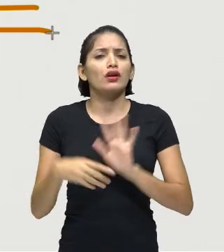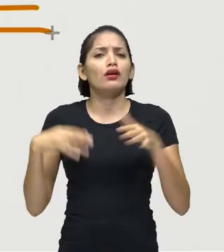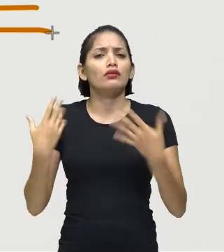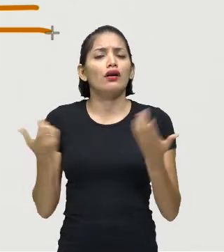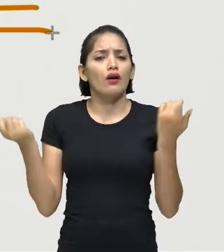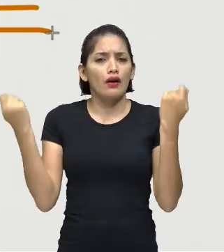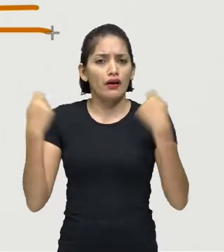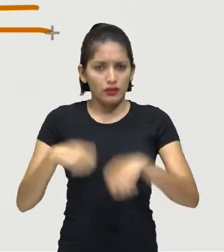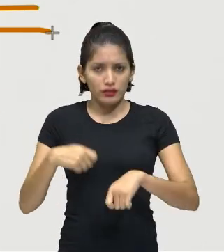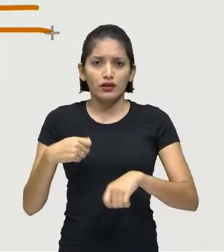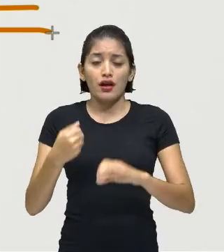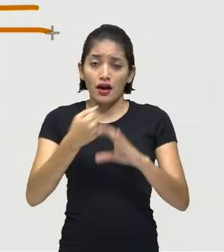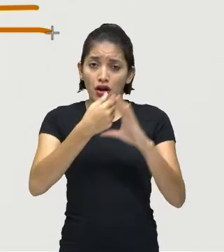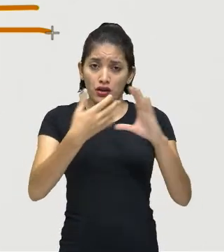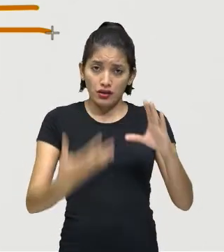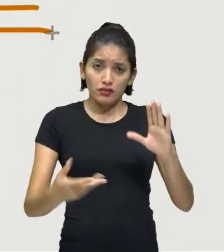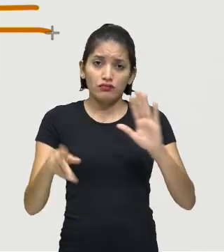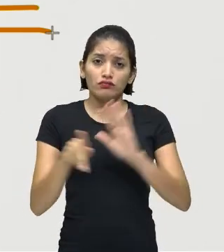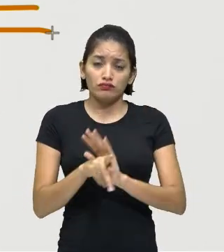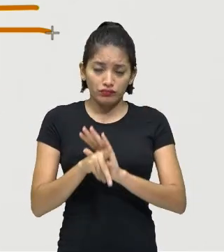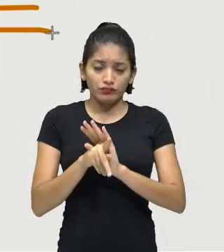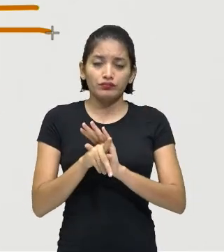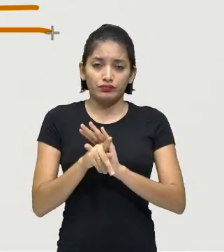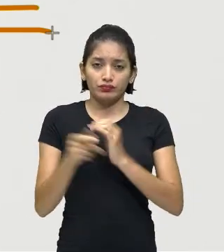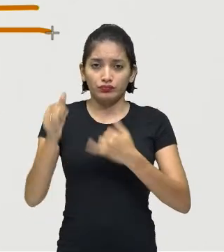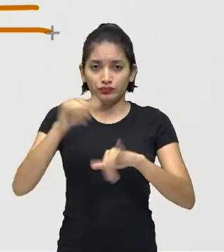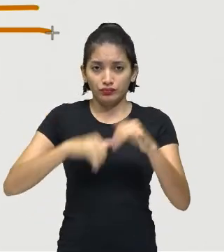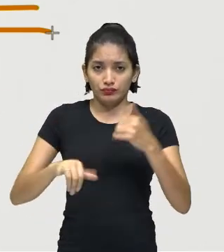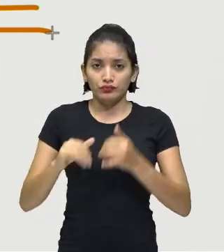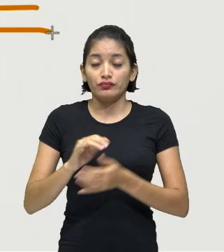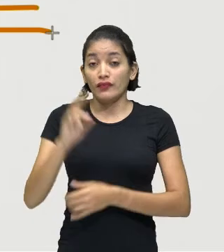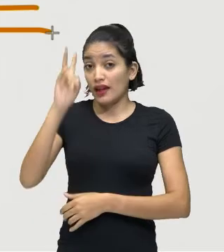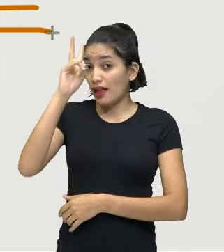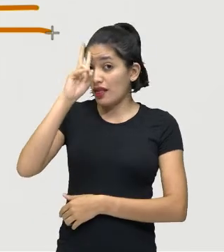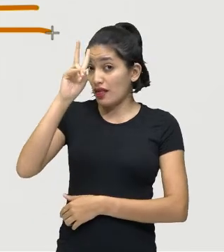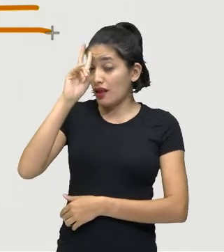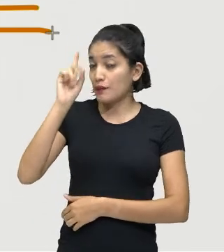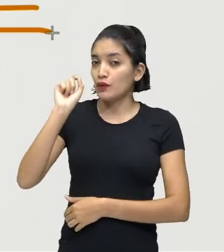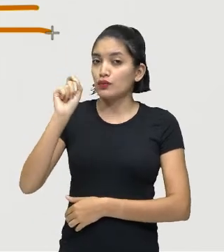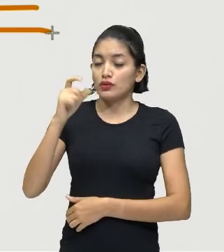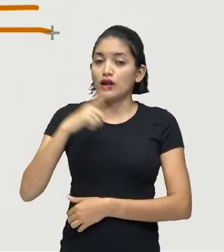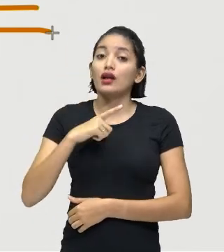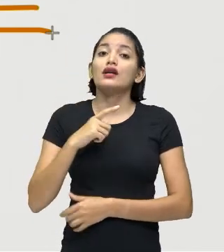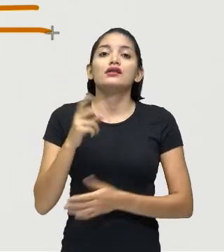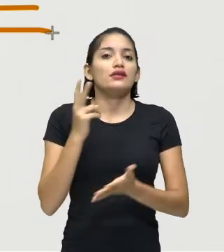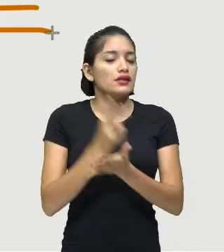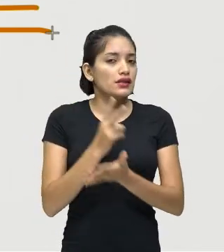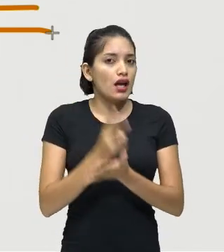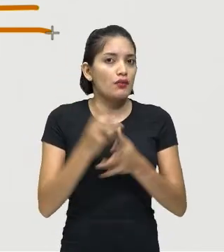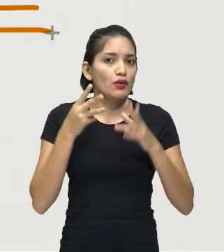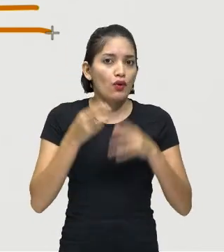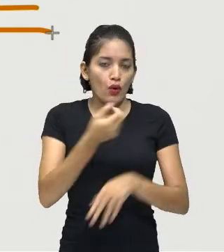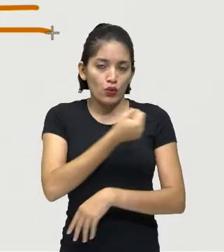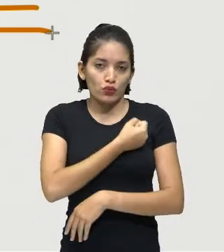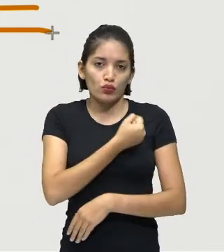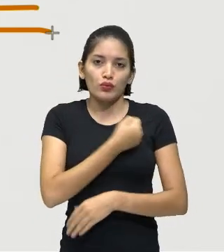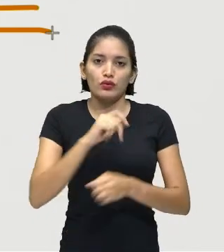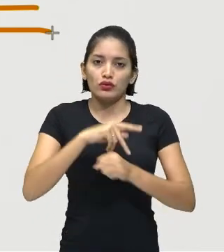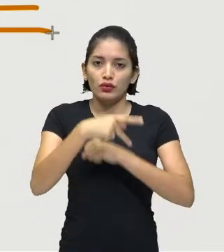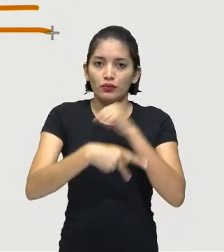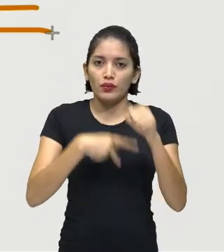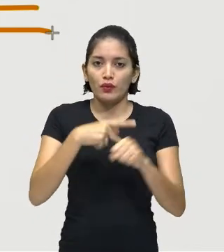da propriedade do elemento químico. Lembrando que o elemento sempre vai ter o mesmo número de prótons. Então, por